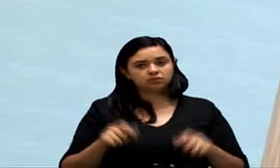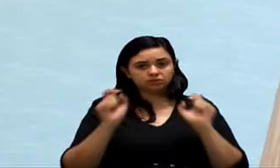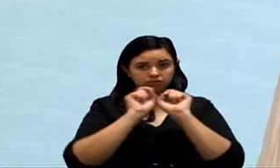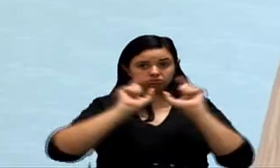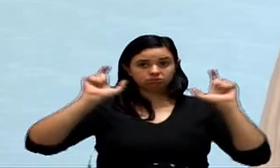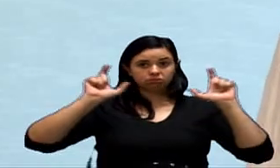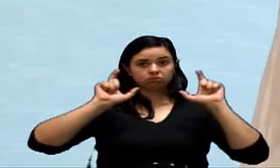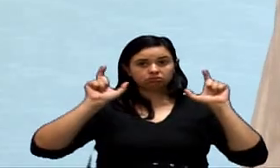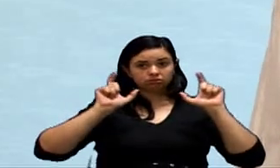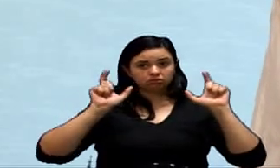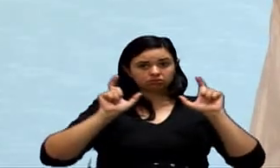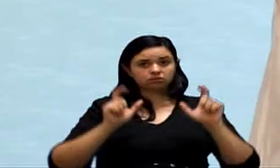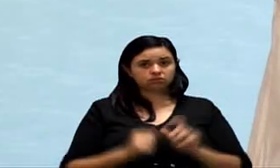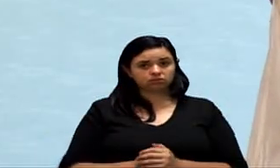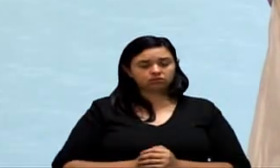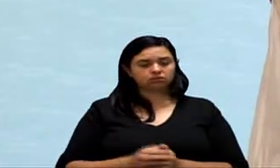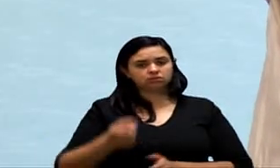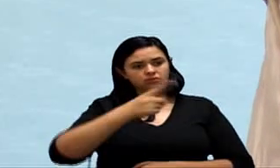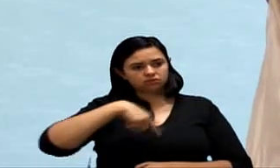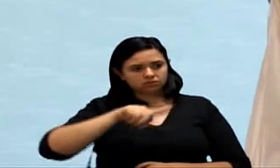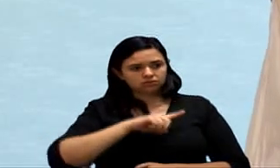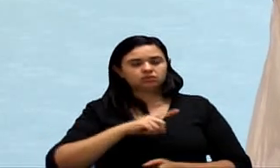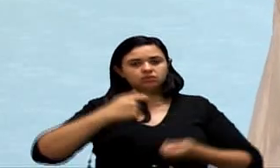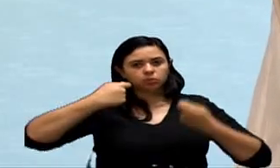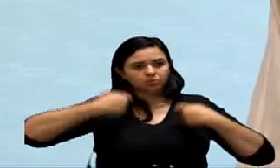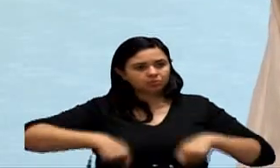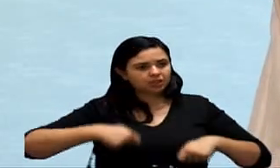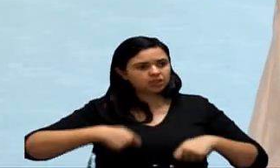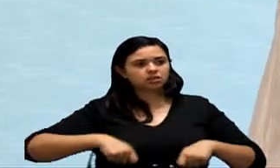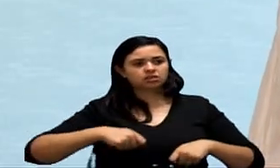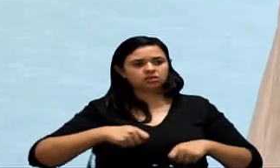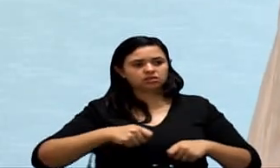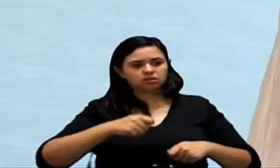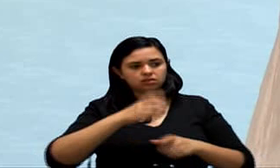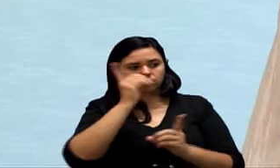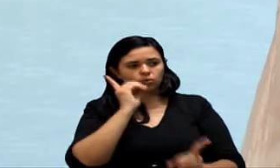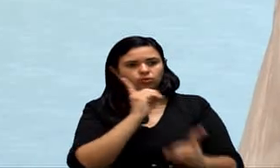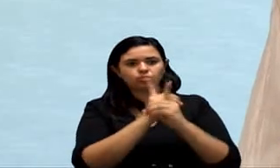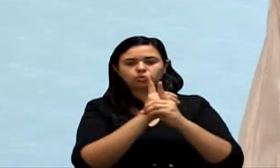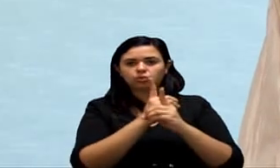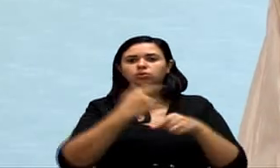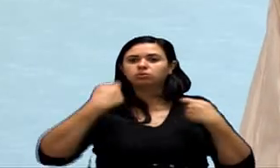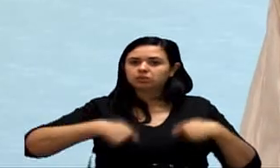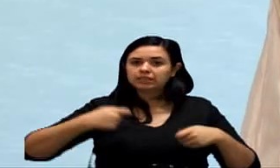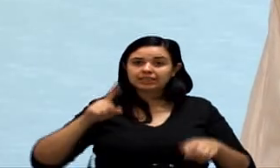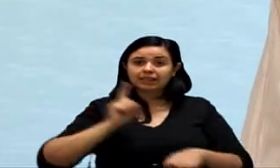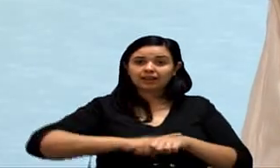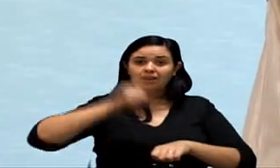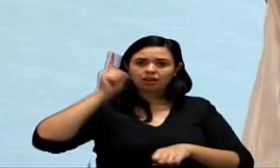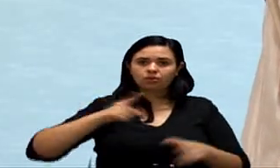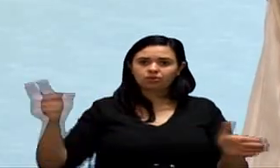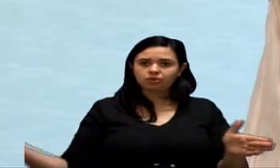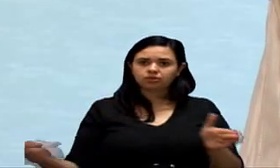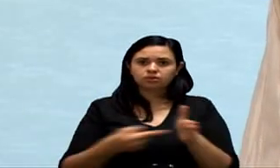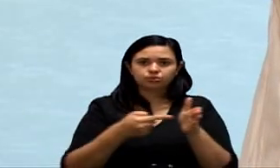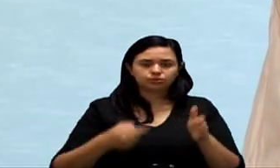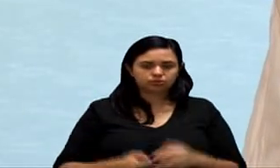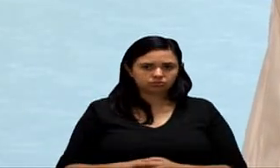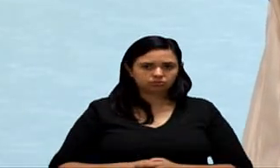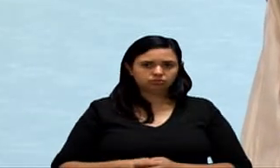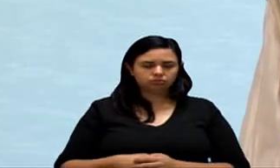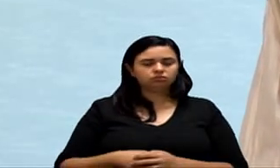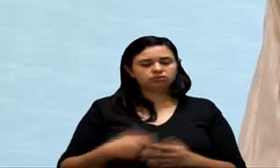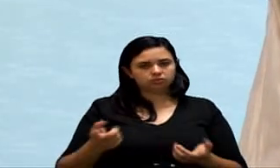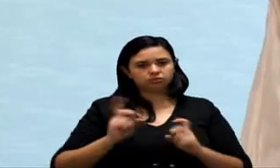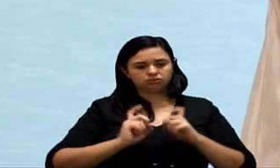notificação compulsória. Quando sabemos disso, a denúncia tem que ser feita e proteger esta criança. Então, que nesse Dia Nacional e na audiência